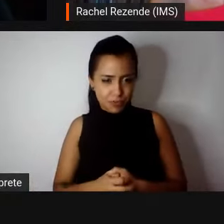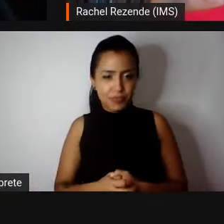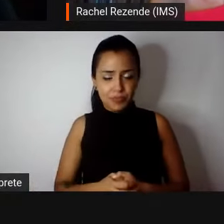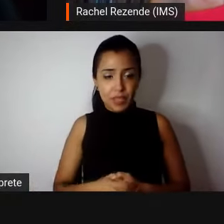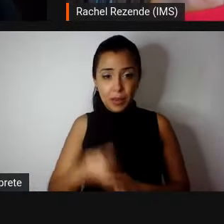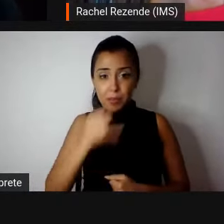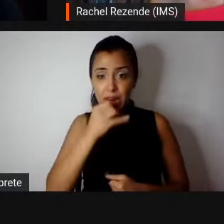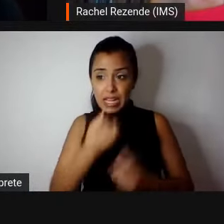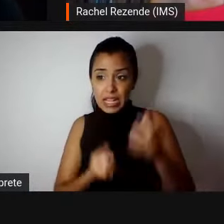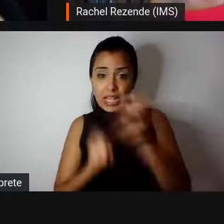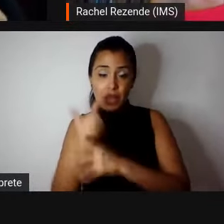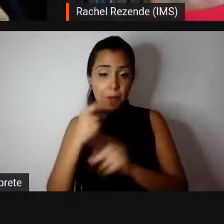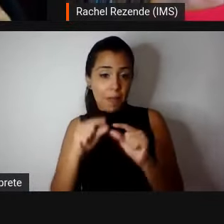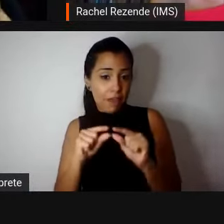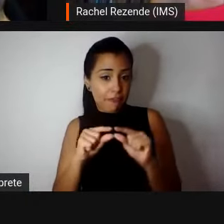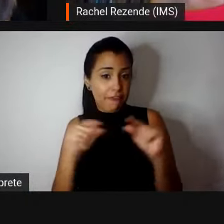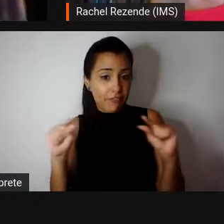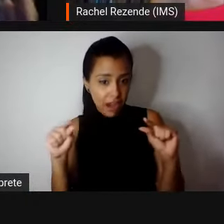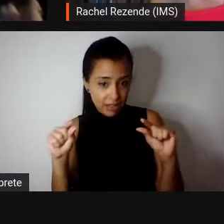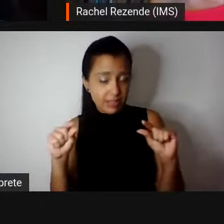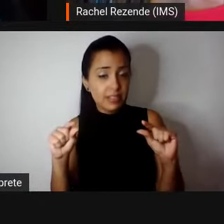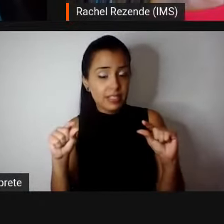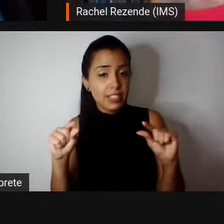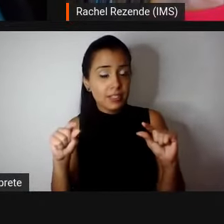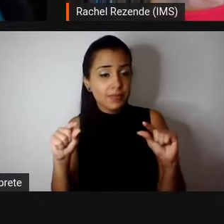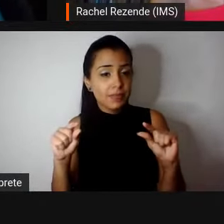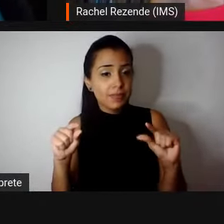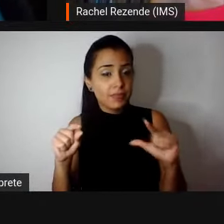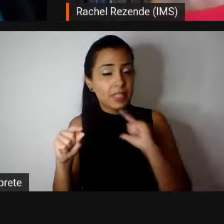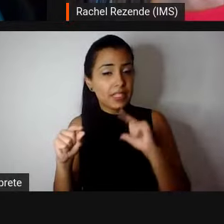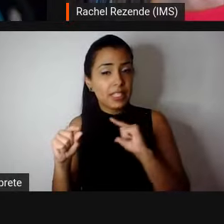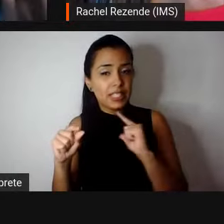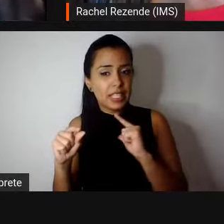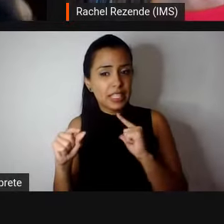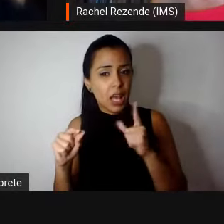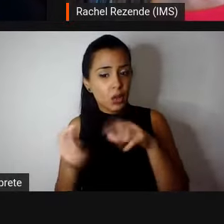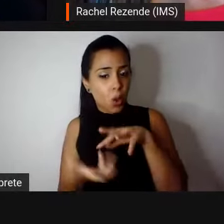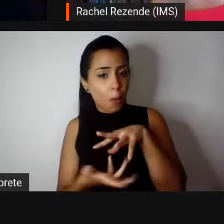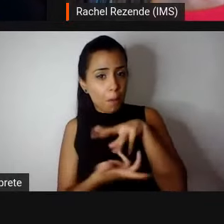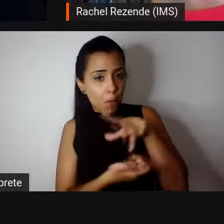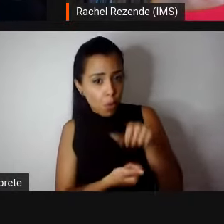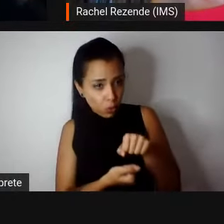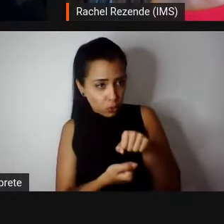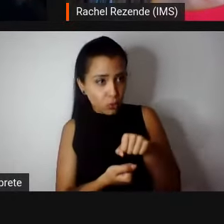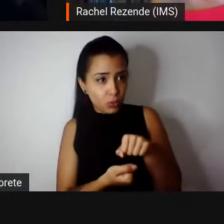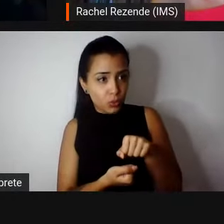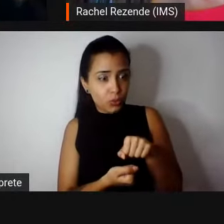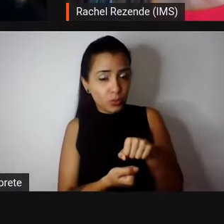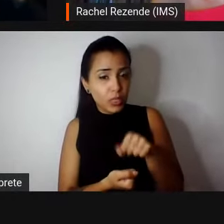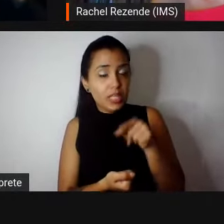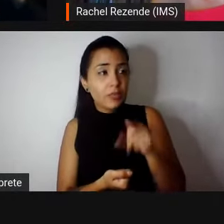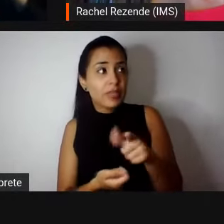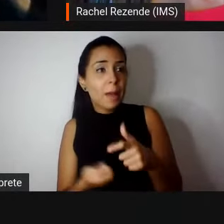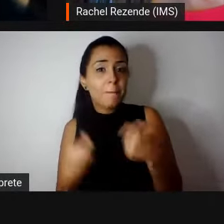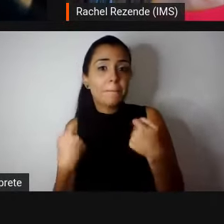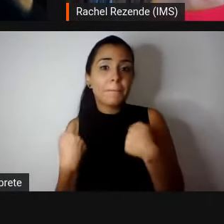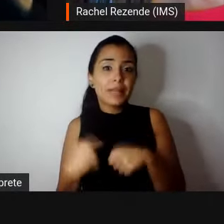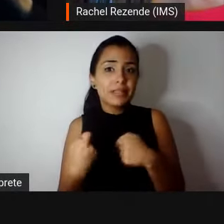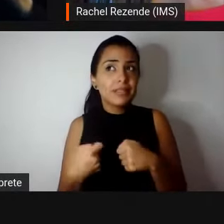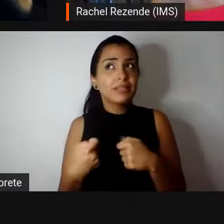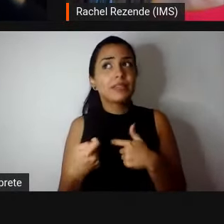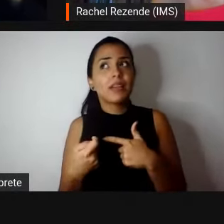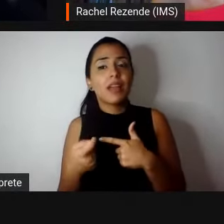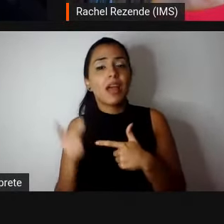frase e ser o mundo lá inserido, em José, você tem que trabalhar um